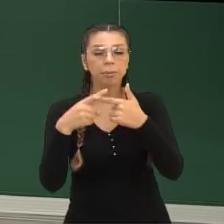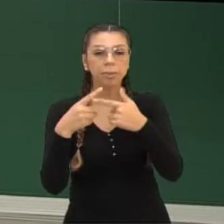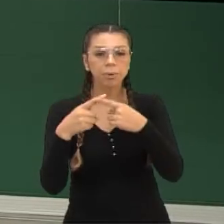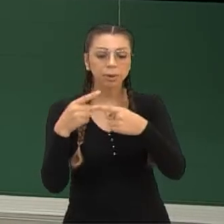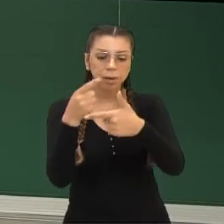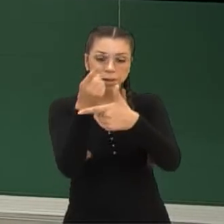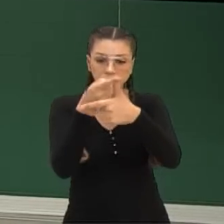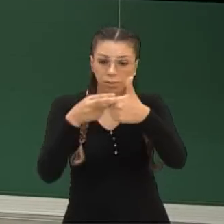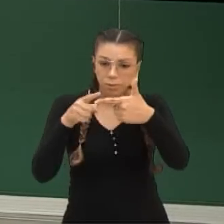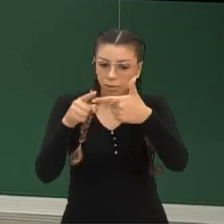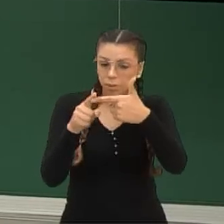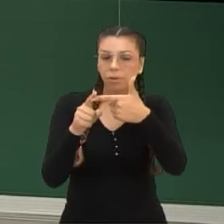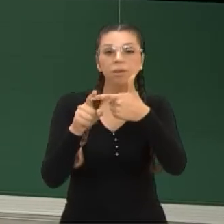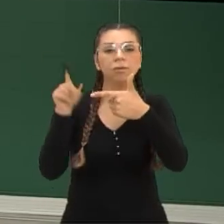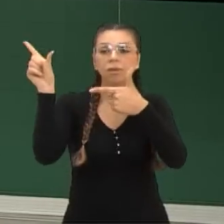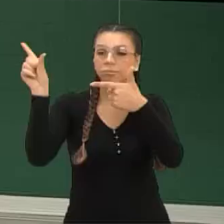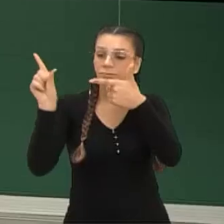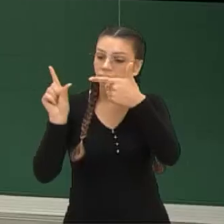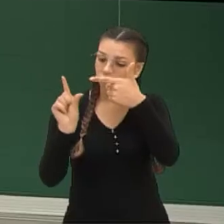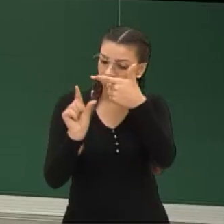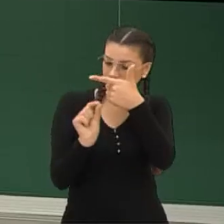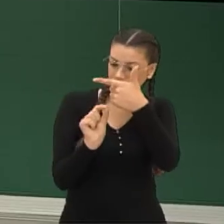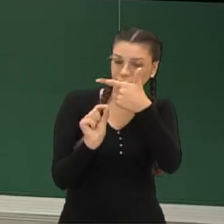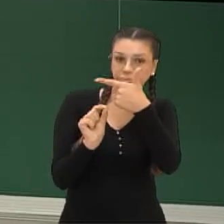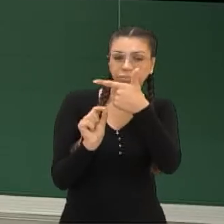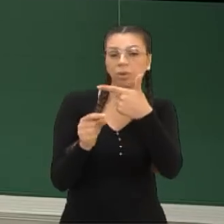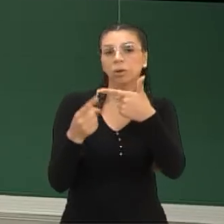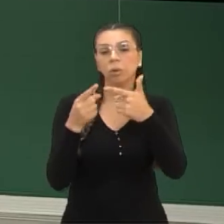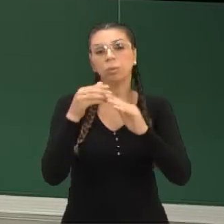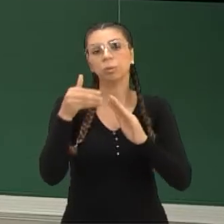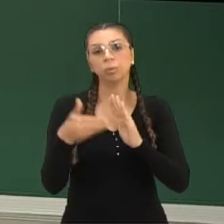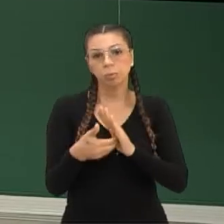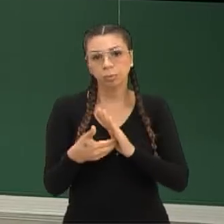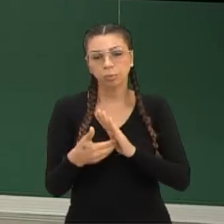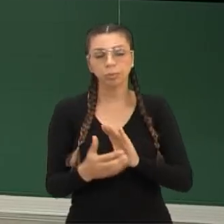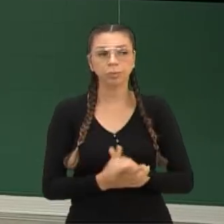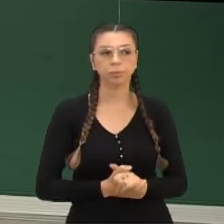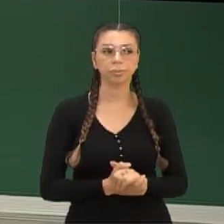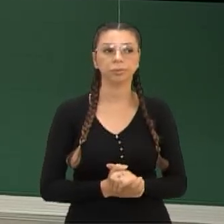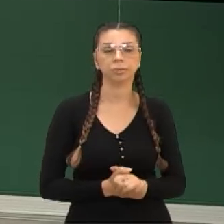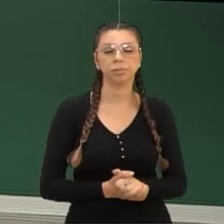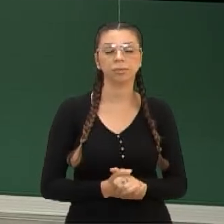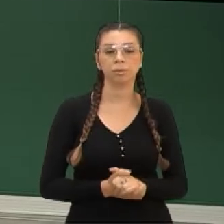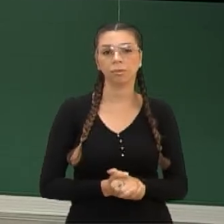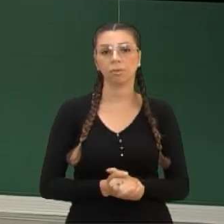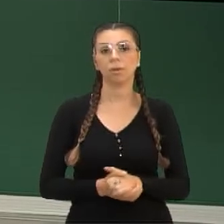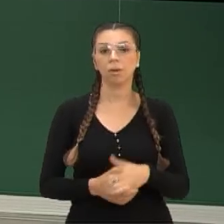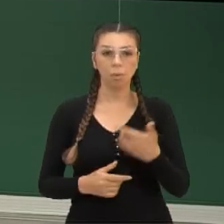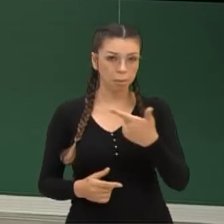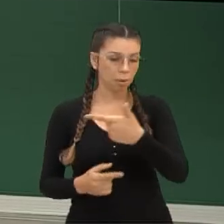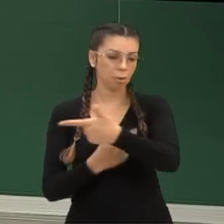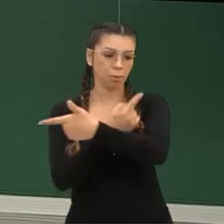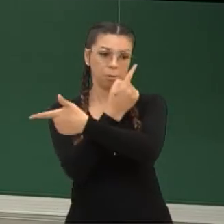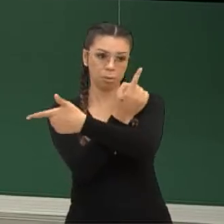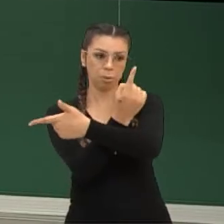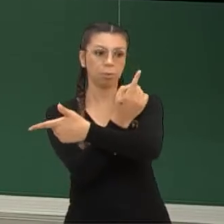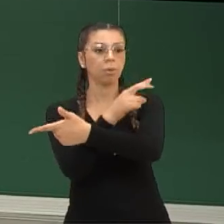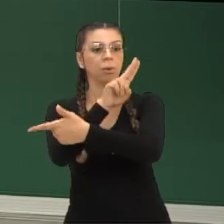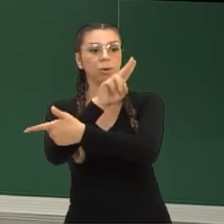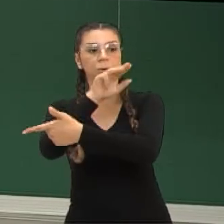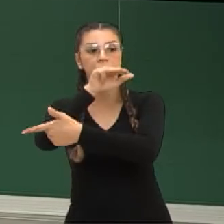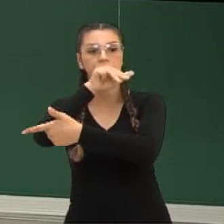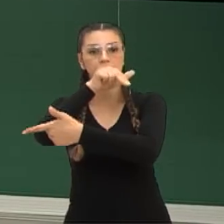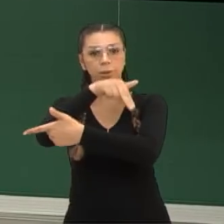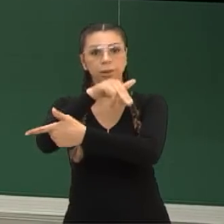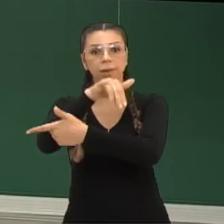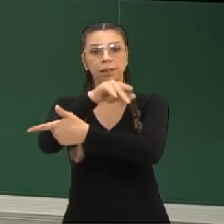menor do que 1 inteiro. Então, vamos lembrar, esse 1 é um 1 de unidade, né? Tá na ordem das